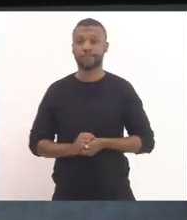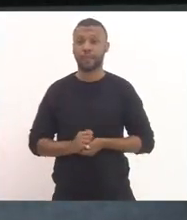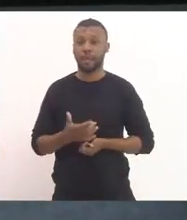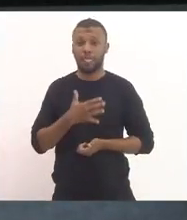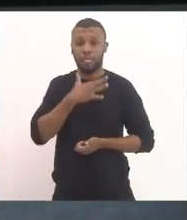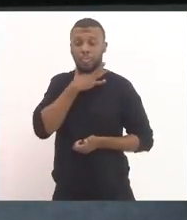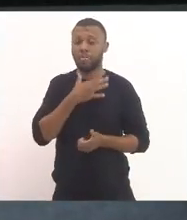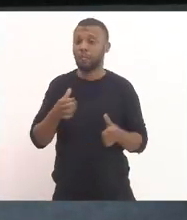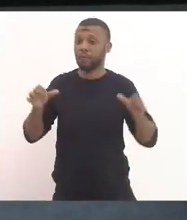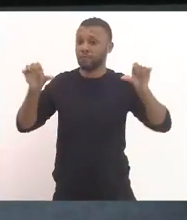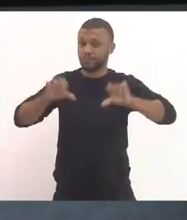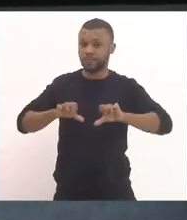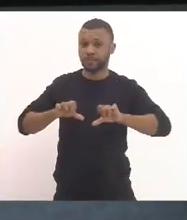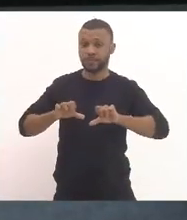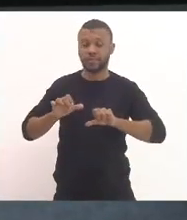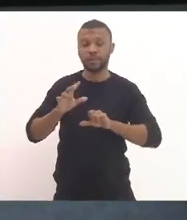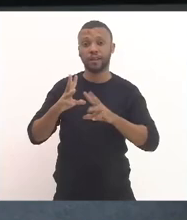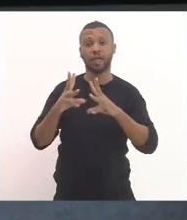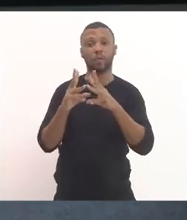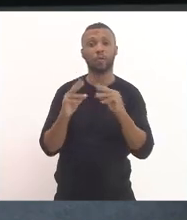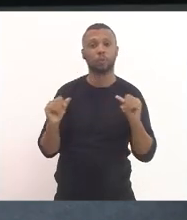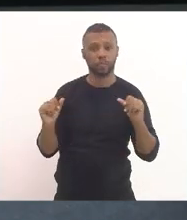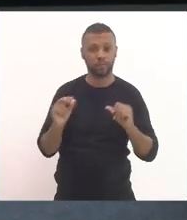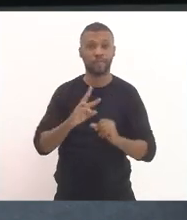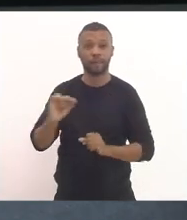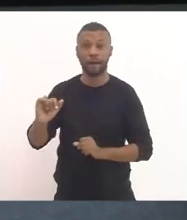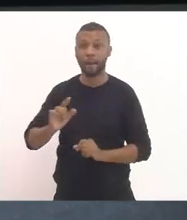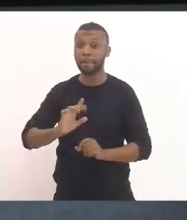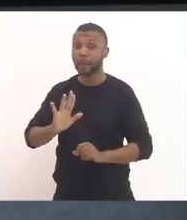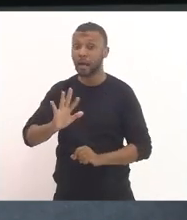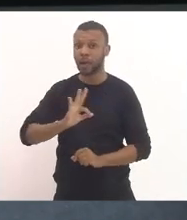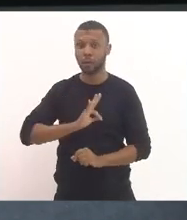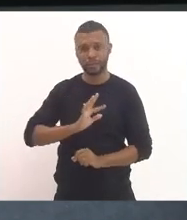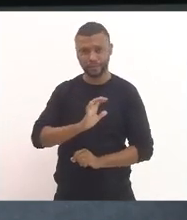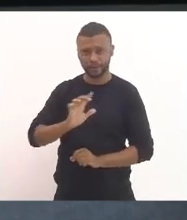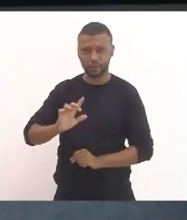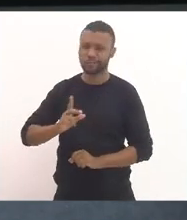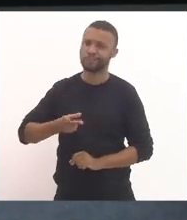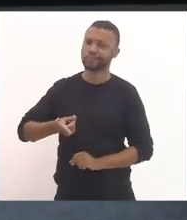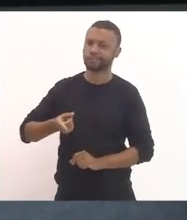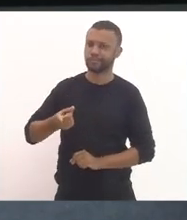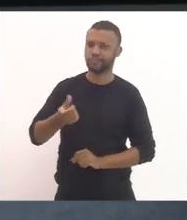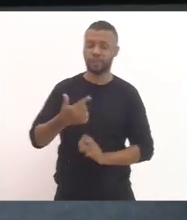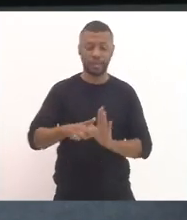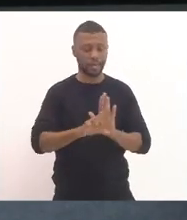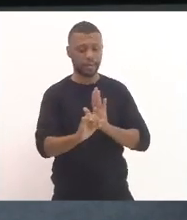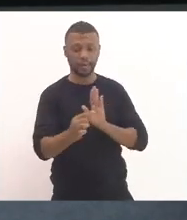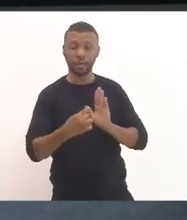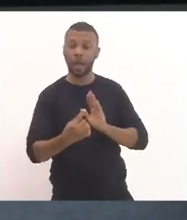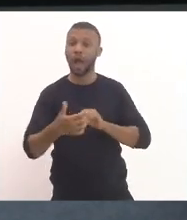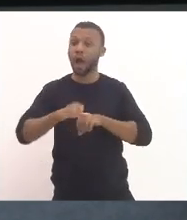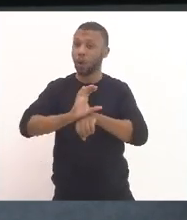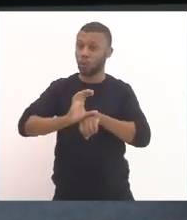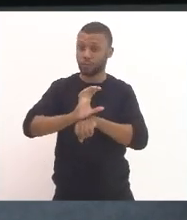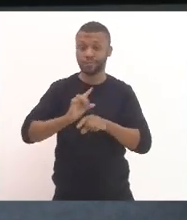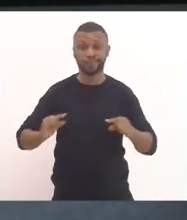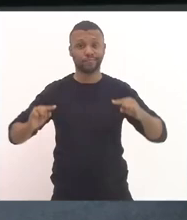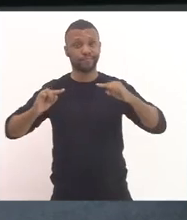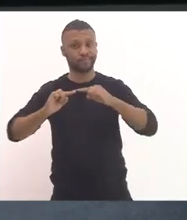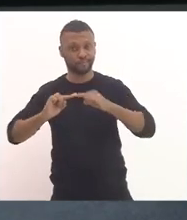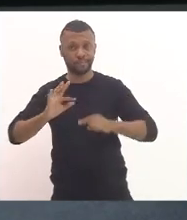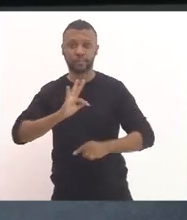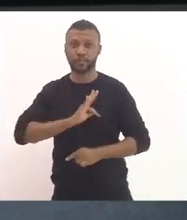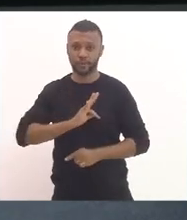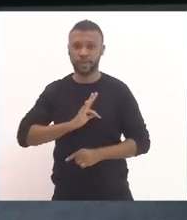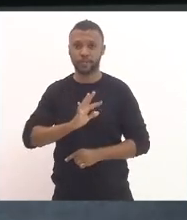crise ela é passageira mas a polícia civil é eterna e a lei orgânica é a Constituição da Polícia Civil